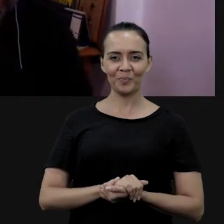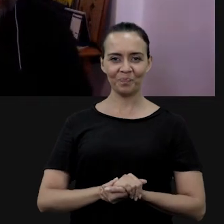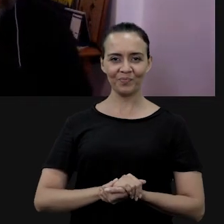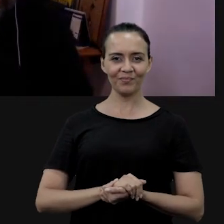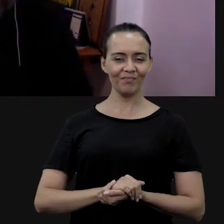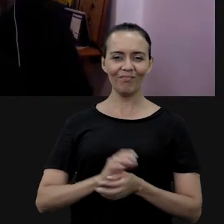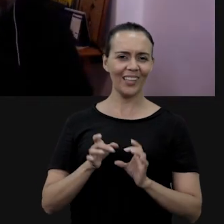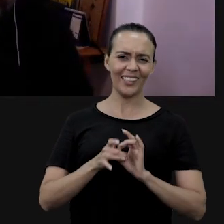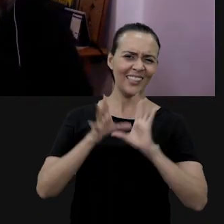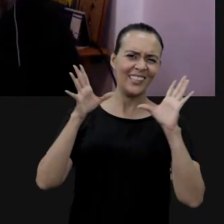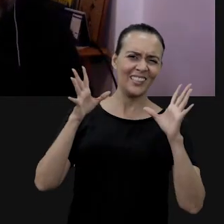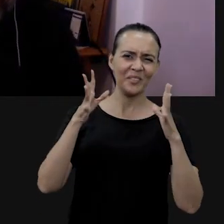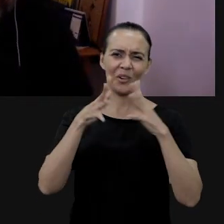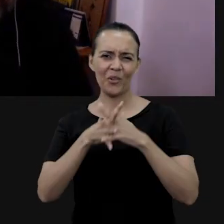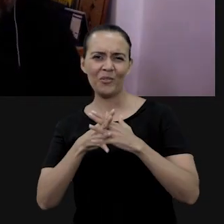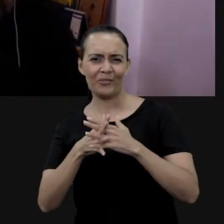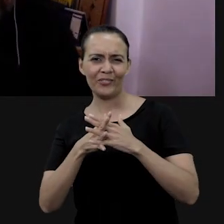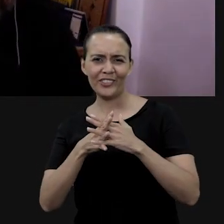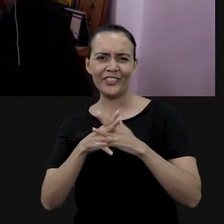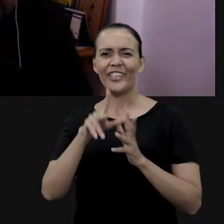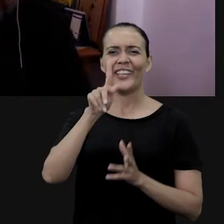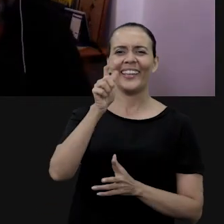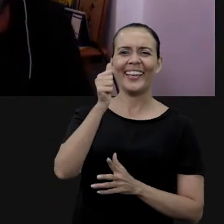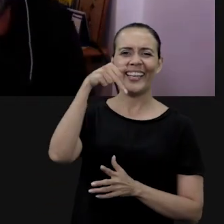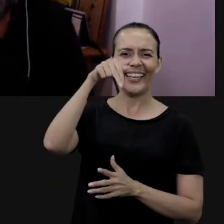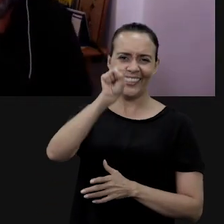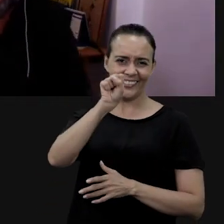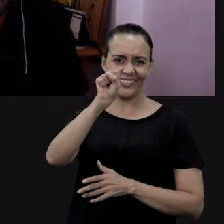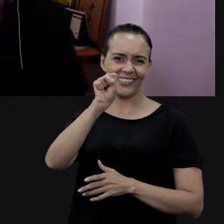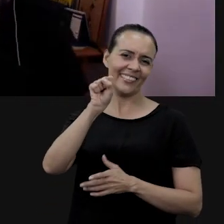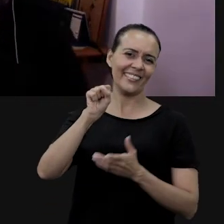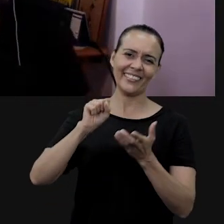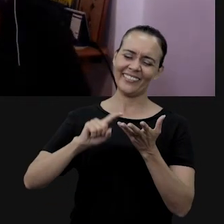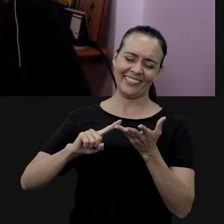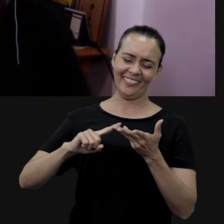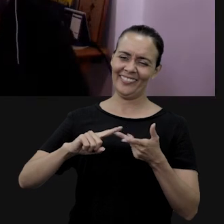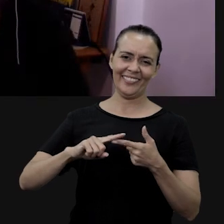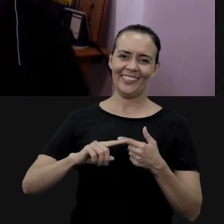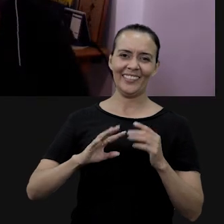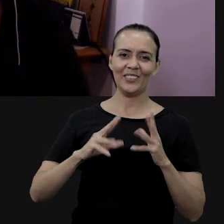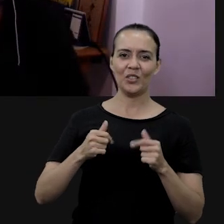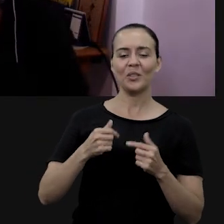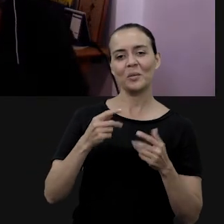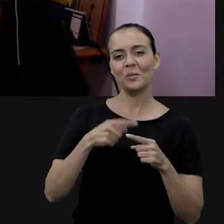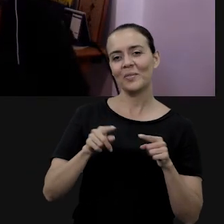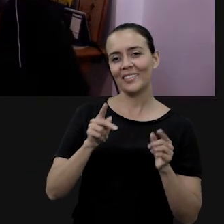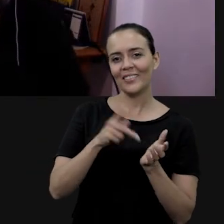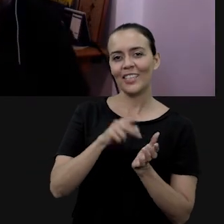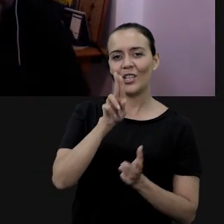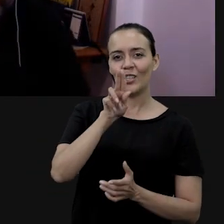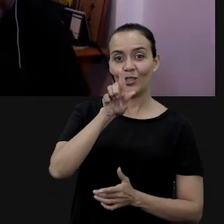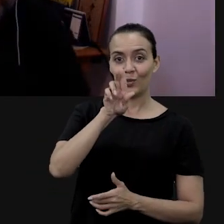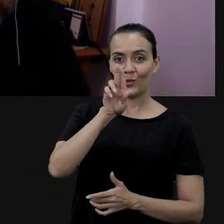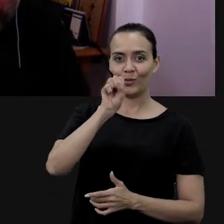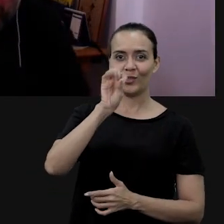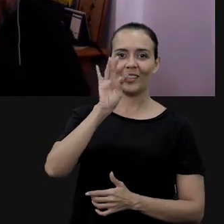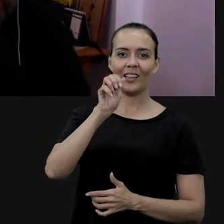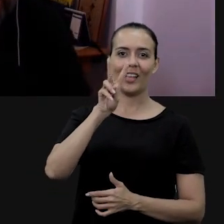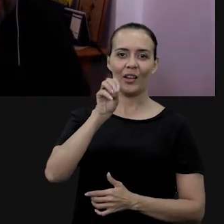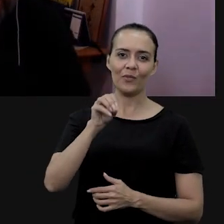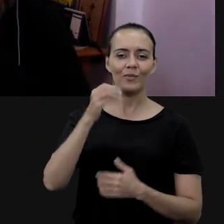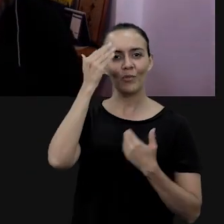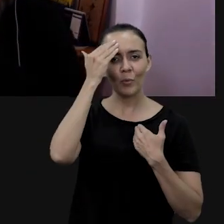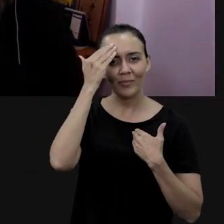Gus, Gus, né? Gus, daí A confundem, às vezes gente... acham que é Guns, É. mas é Gus, de Pô, Gustavo, obrigado, né? obrigado pela presença